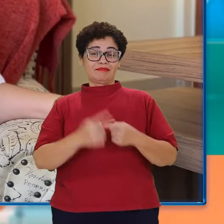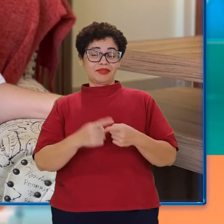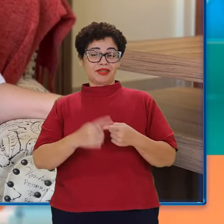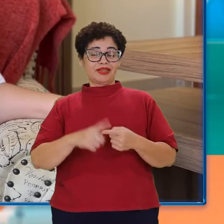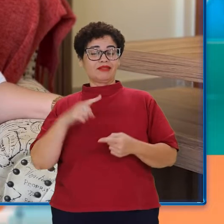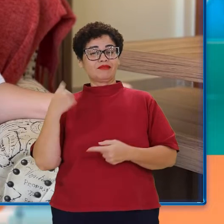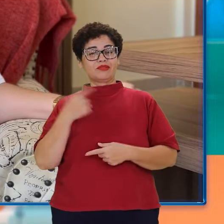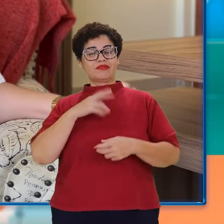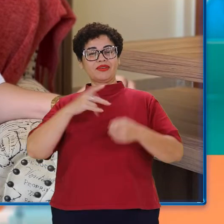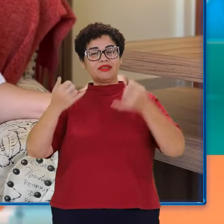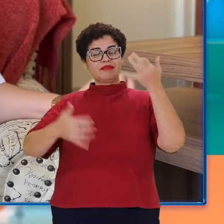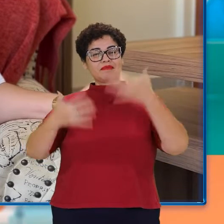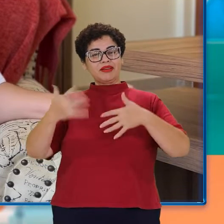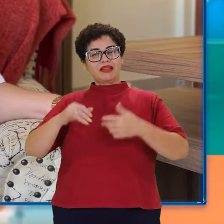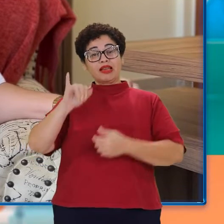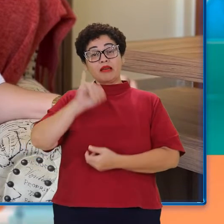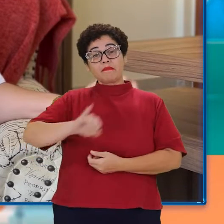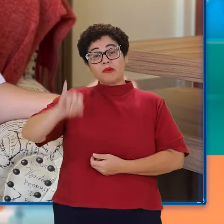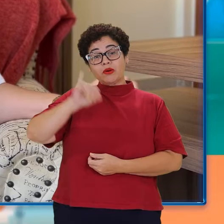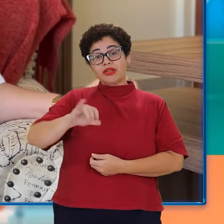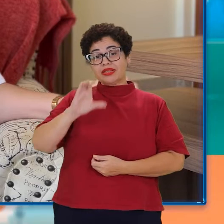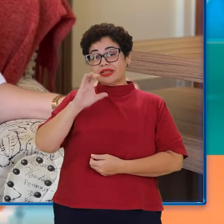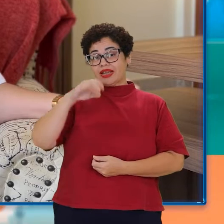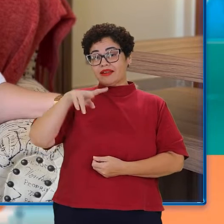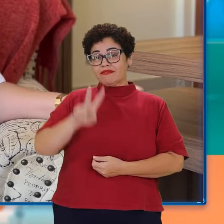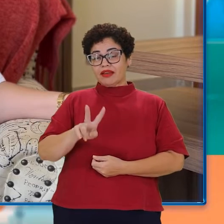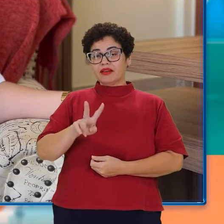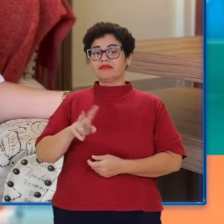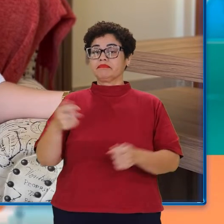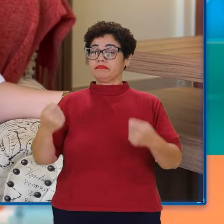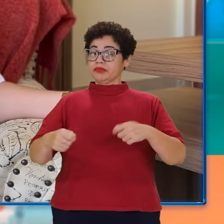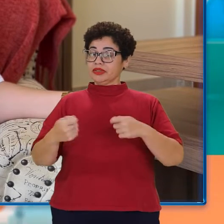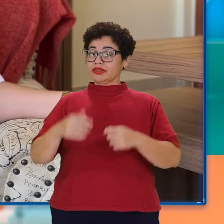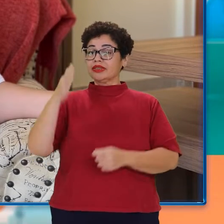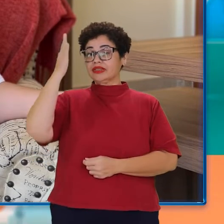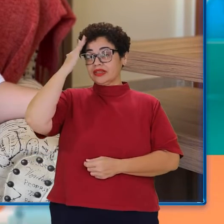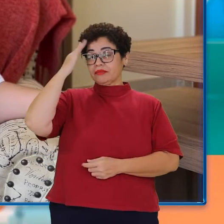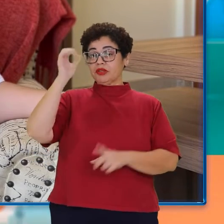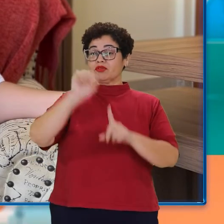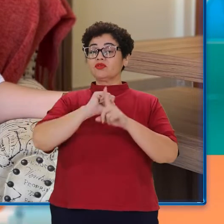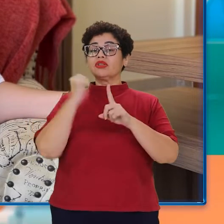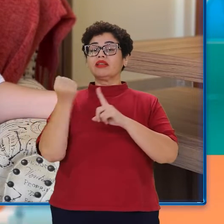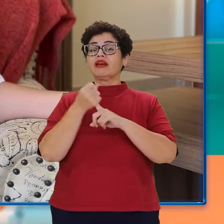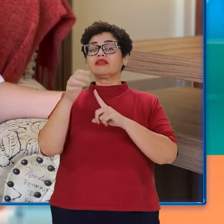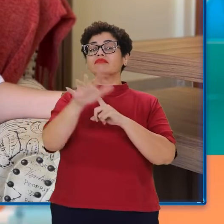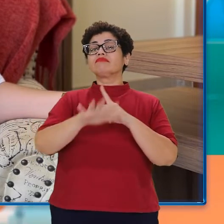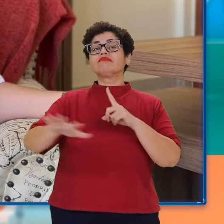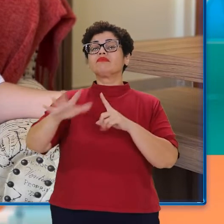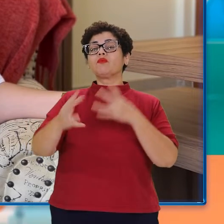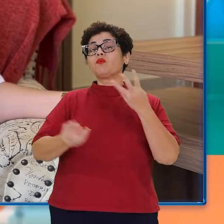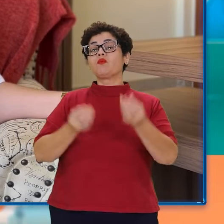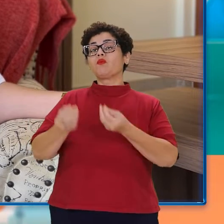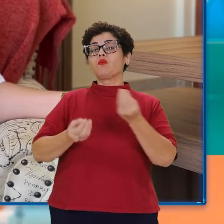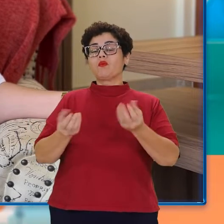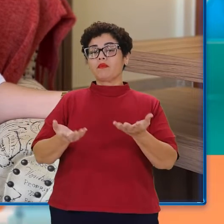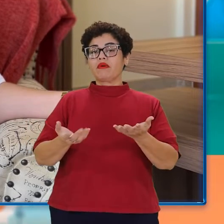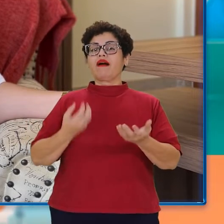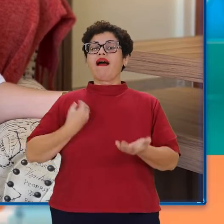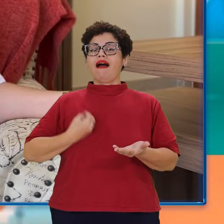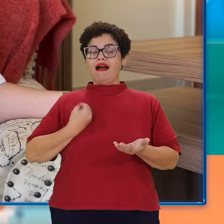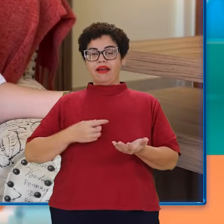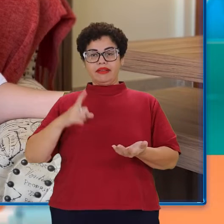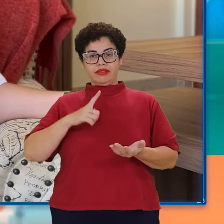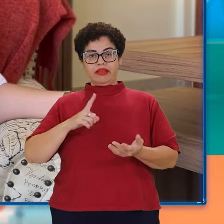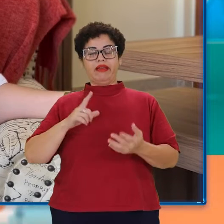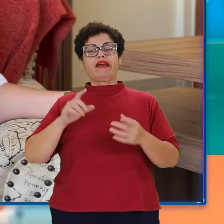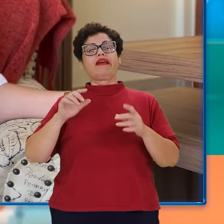Por quê? Quando a gente vai falar da importância da CNV, a gente precisa considerar a sociedade que nós estamos. Então, nós